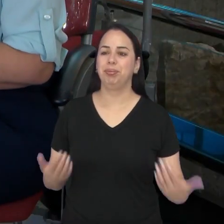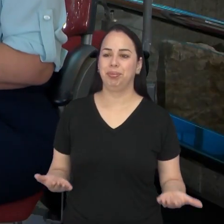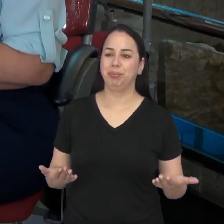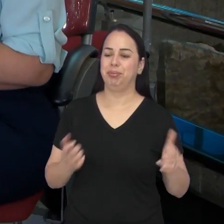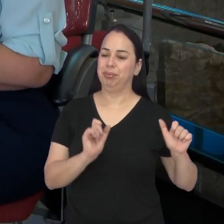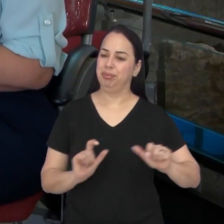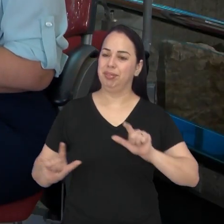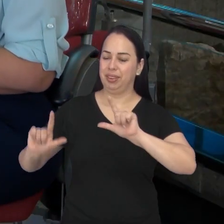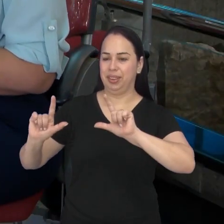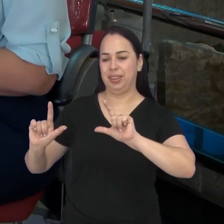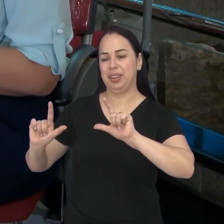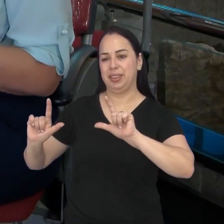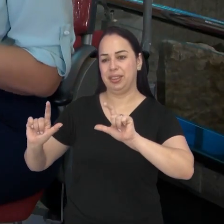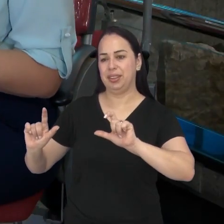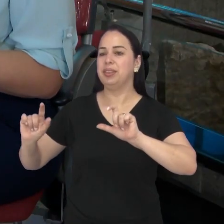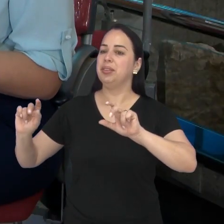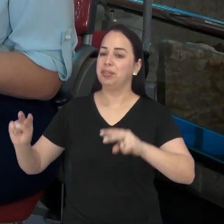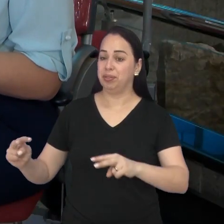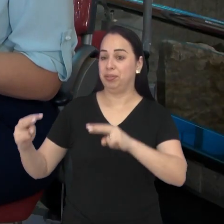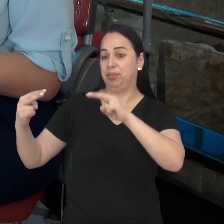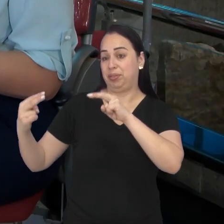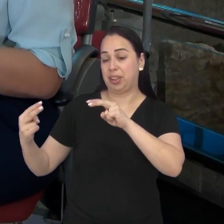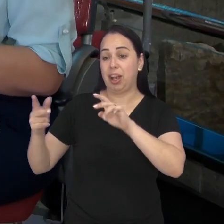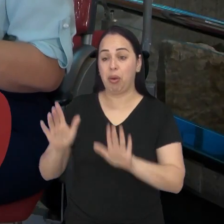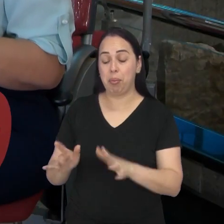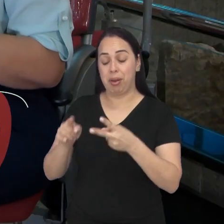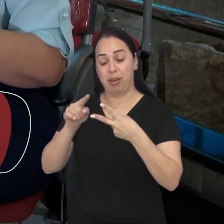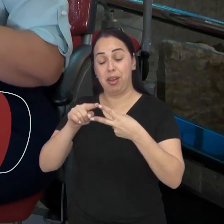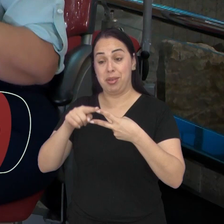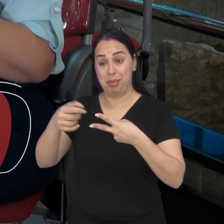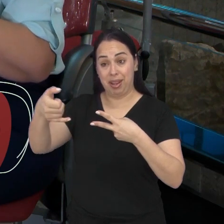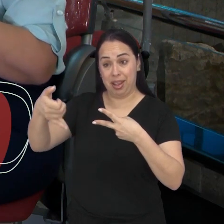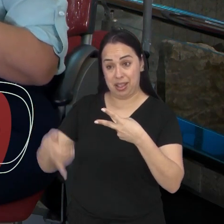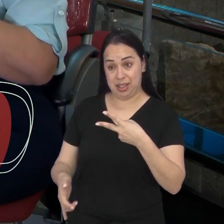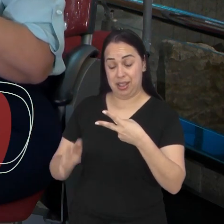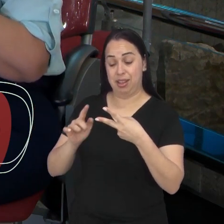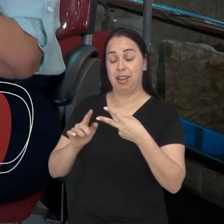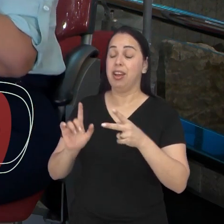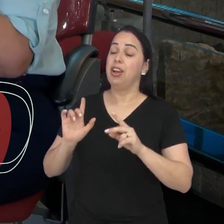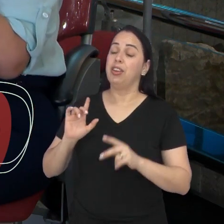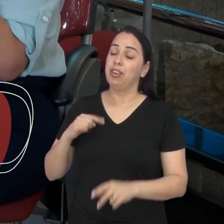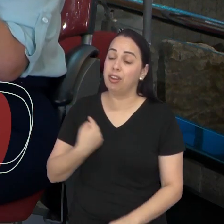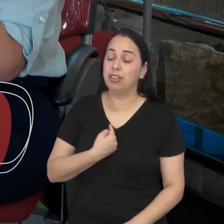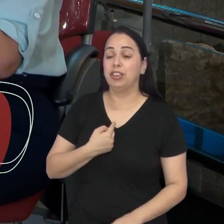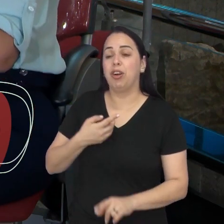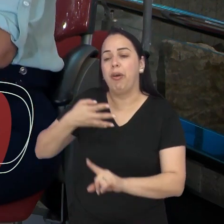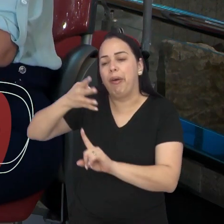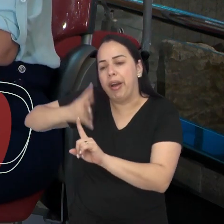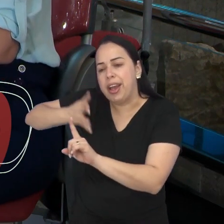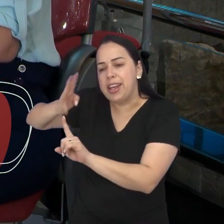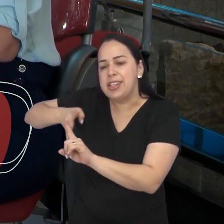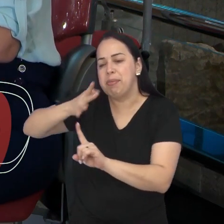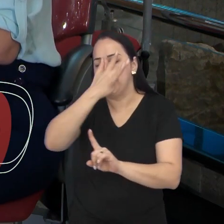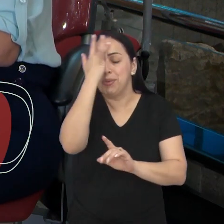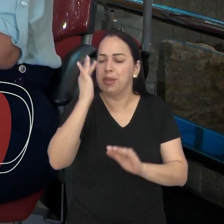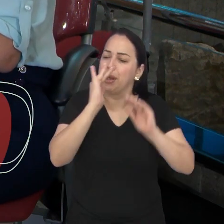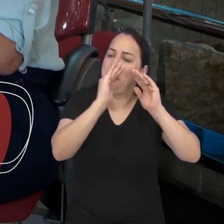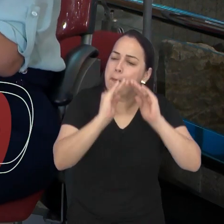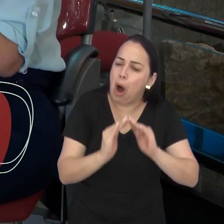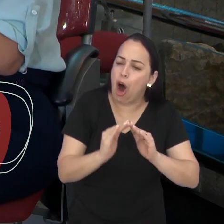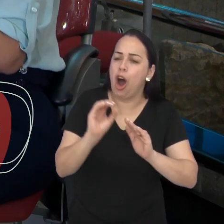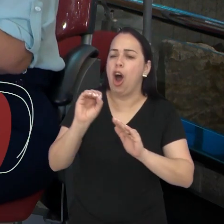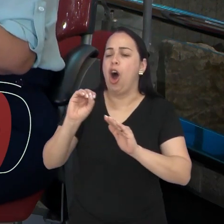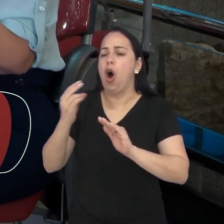De volta com entrevistas, como eu falei no bloco anterior, padre, esse programa a gente conhece um pouquinho de quem mora em São José ou de